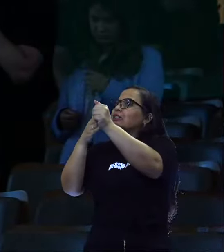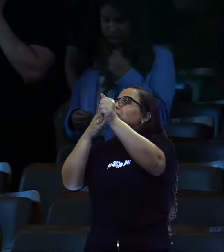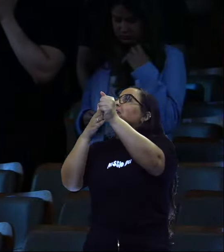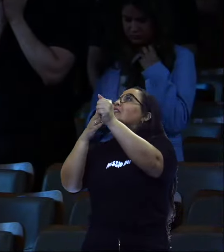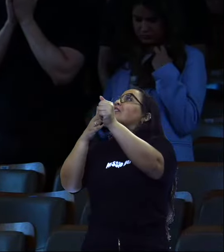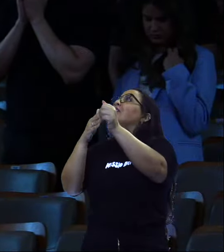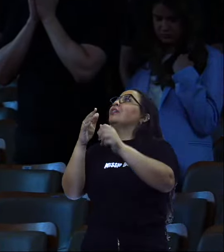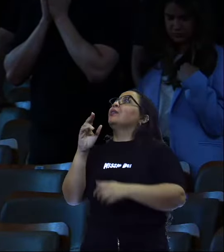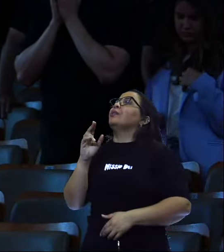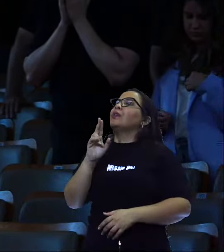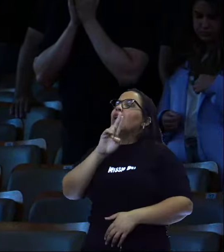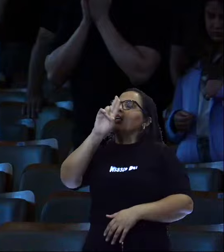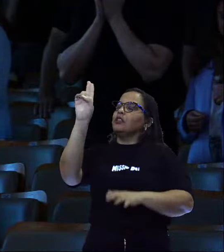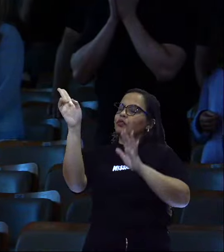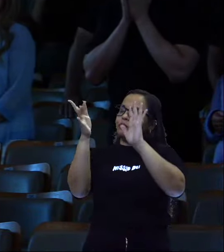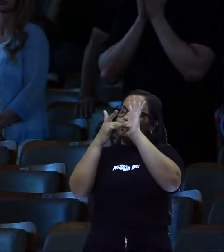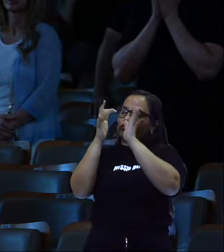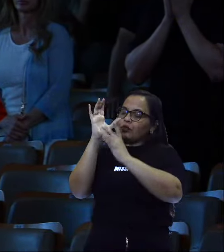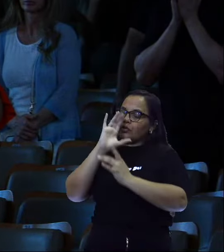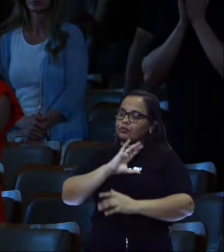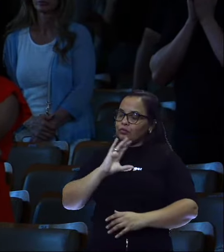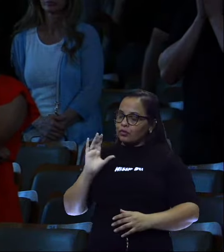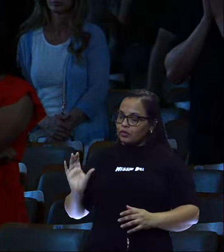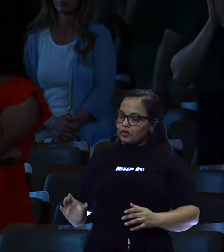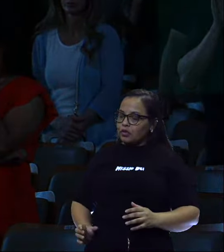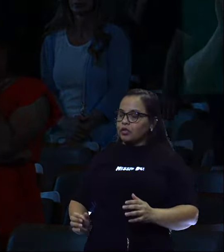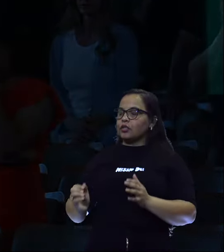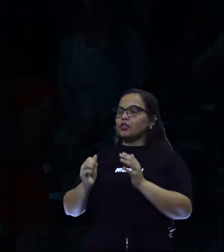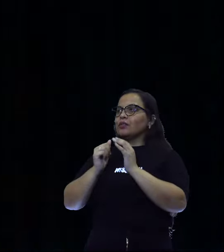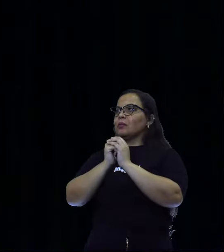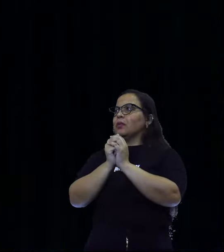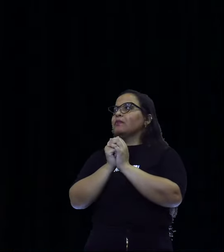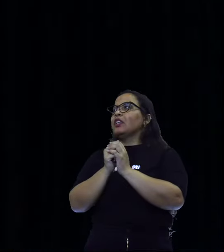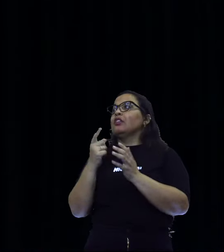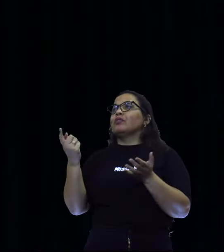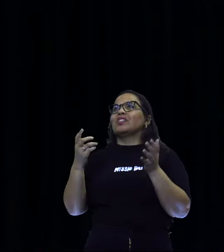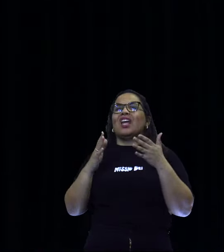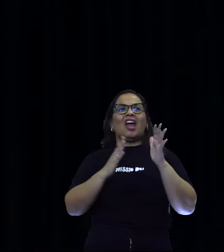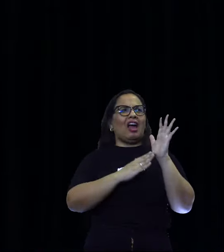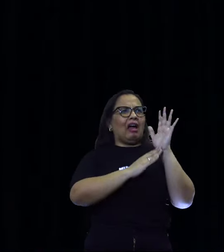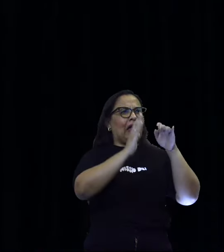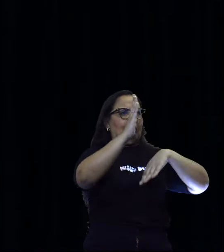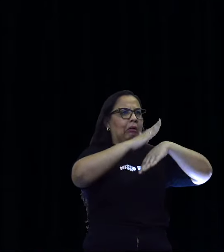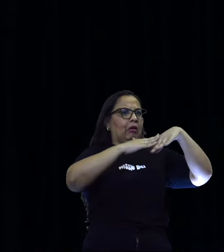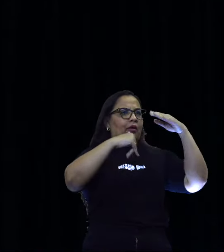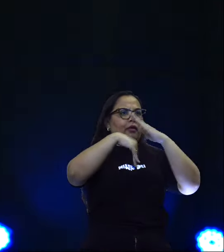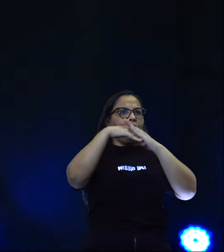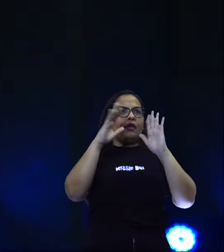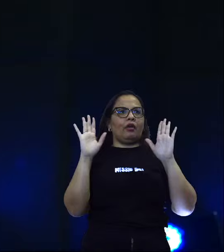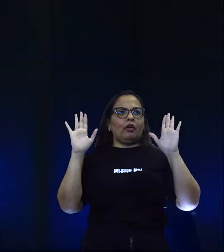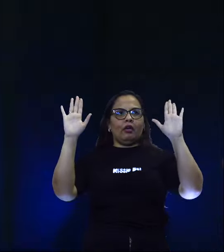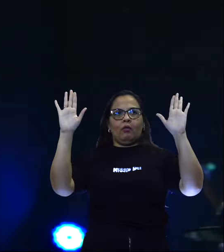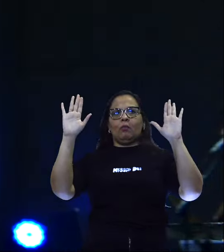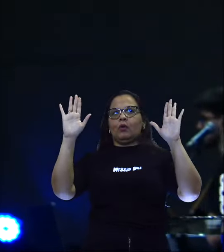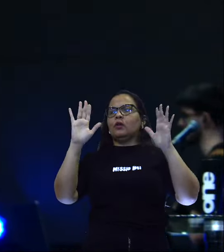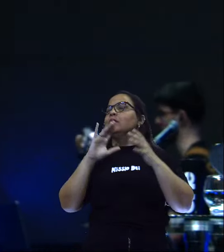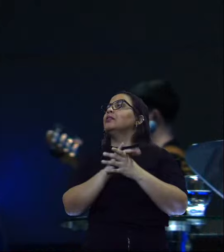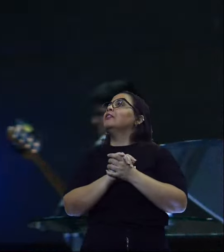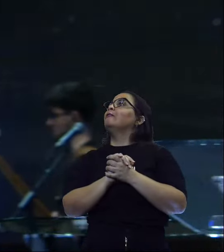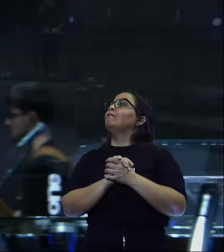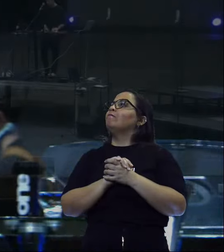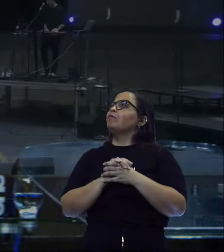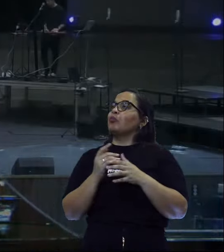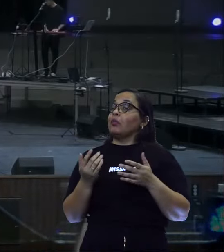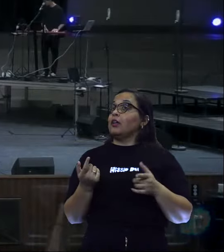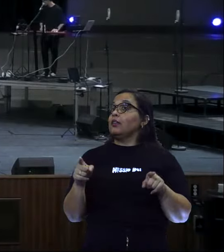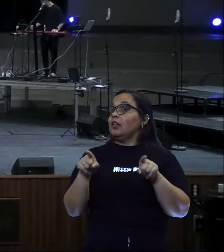oração no nome de Jesus. Se você fez essa oração, eu queria pedir para você levantar a tua mão. Logo depois eu vou orar, encerrando esse culto, terminando esse tempo.